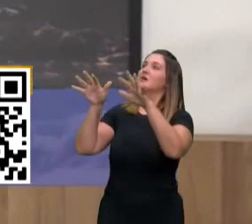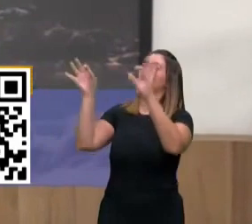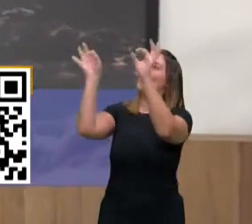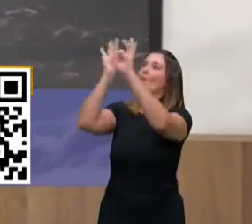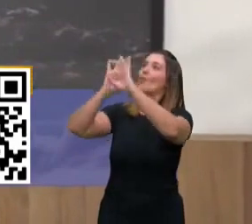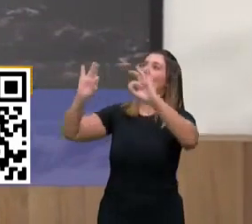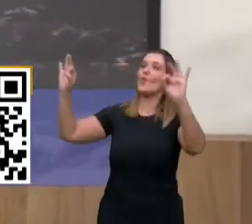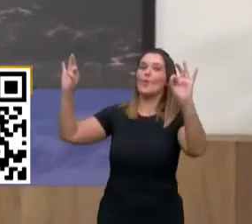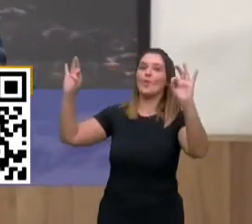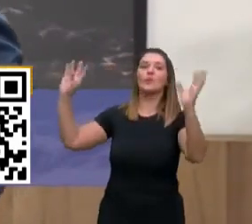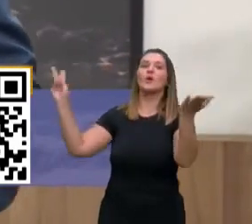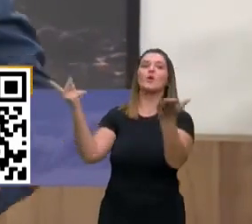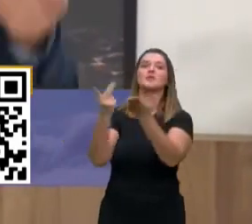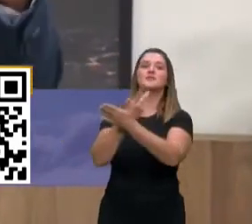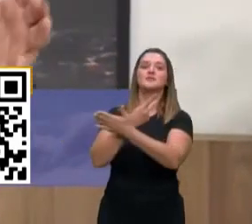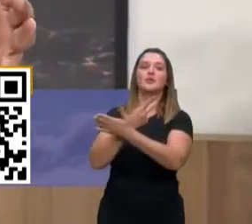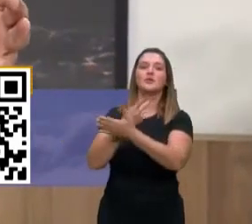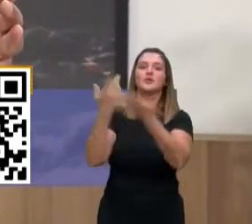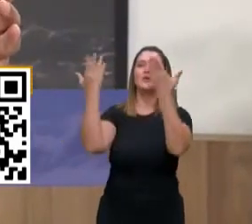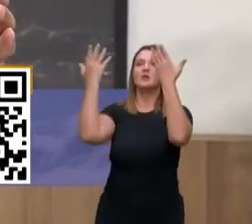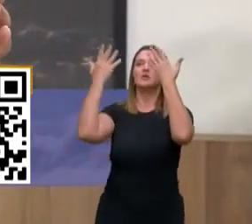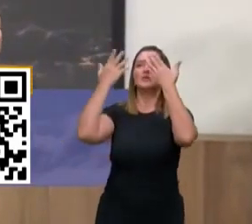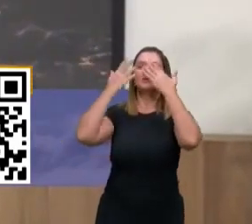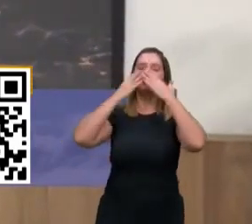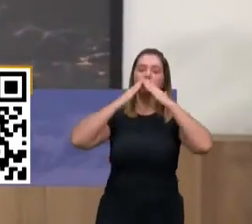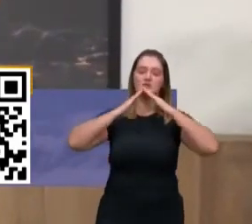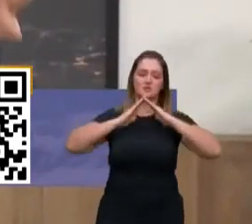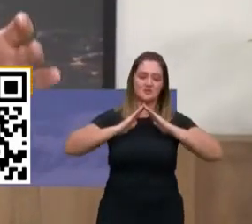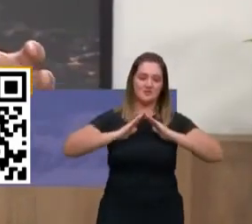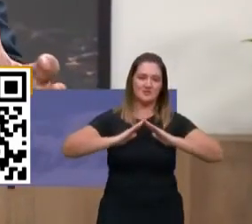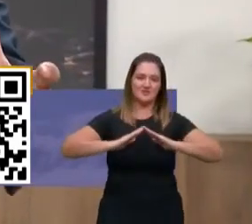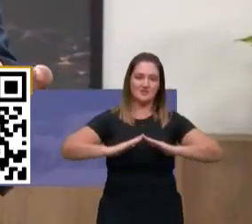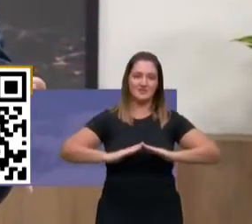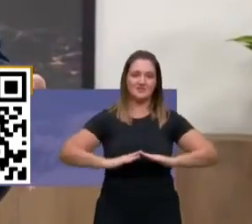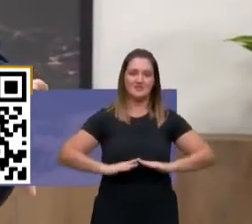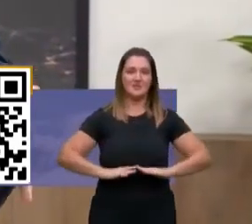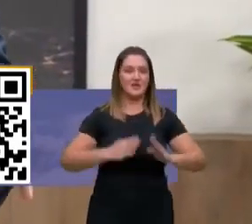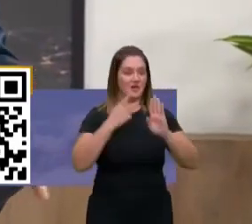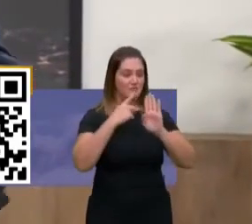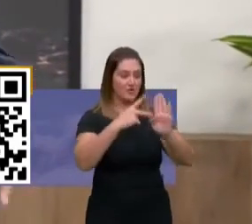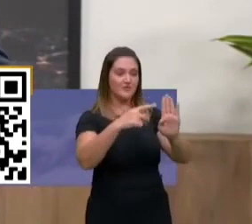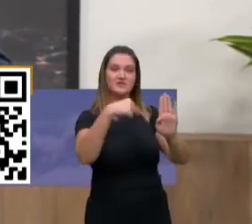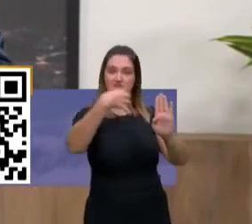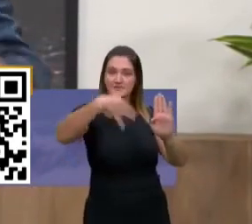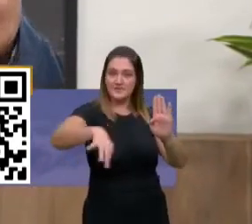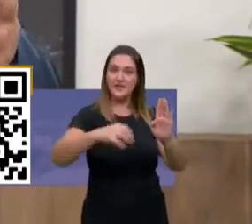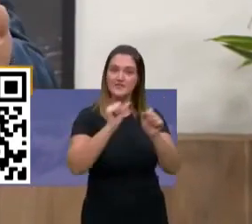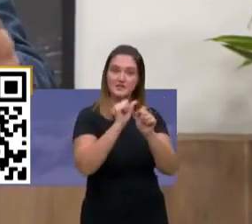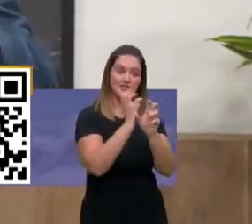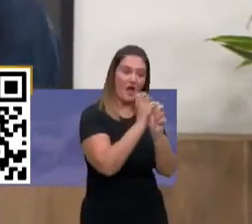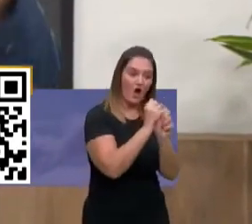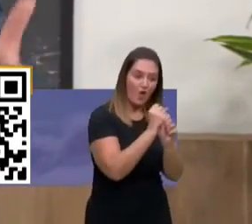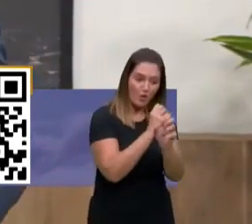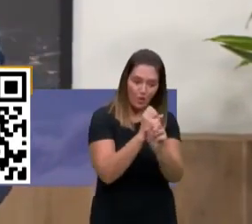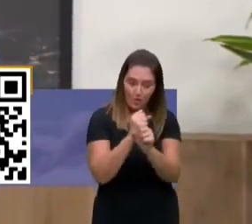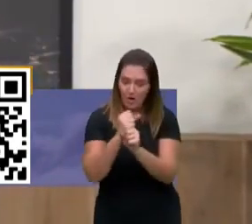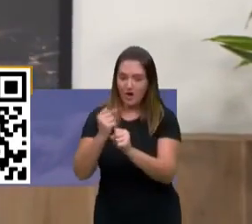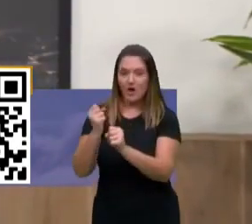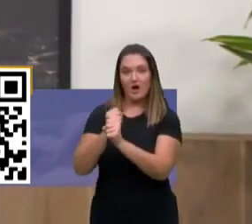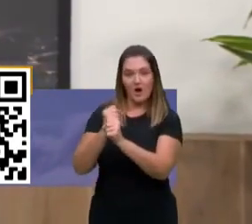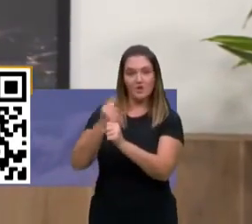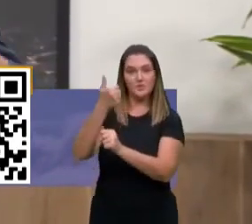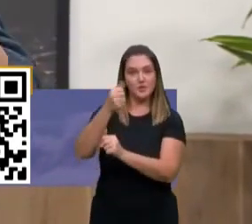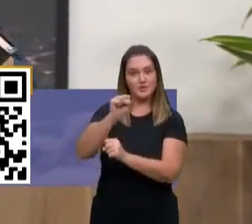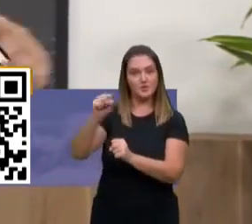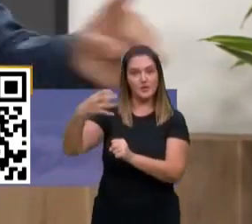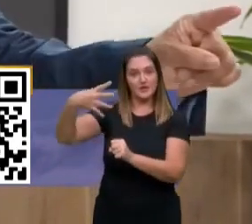em 1844. A profecia estava certa, a palavra de Deus não falha. O problema é que eles fizeram uma interpretação